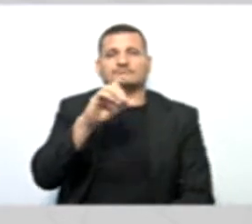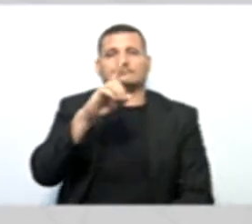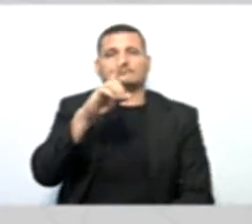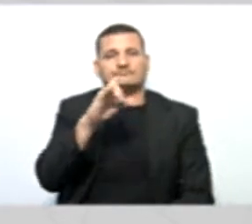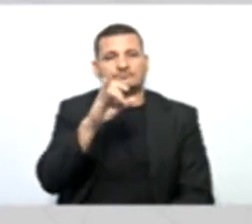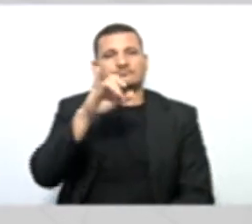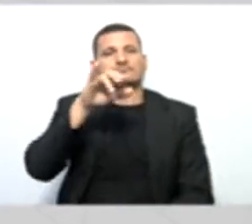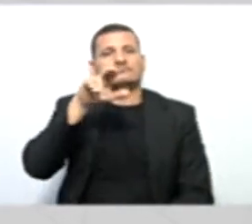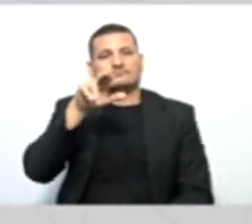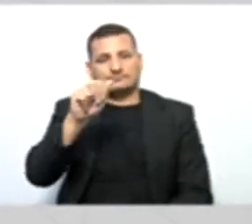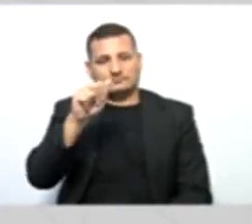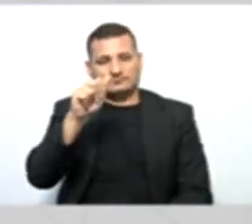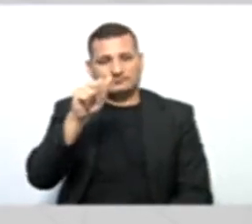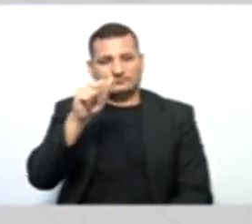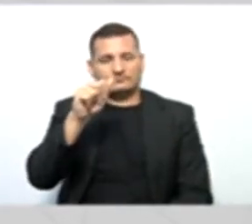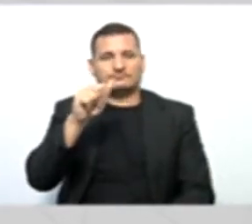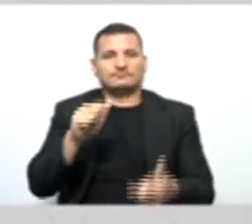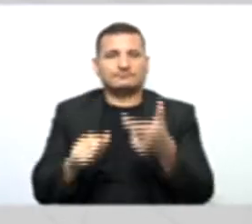classe,